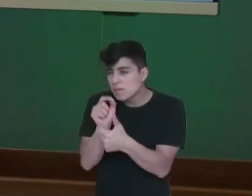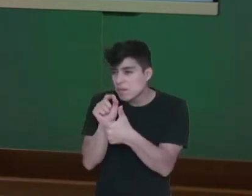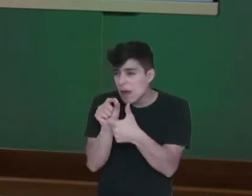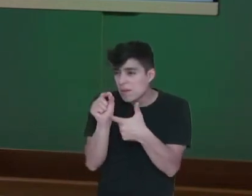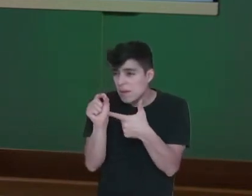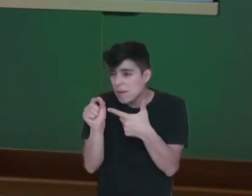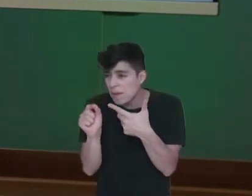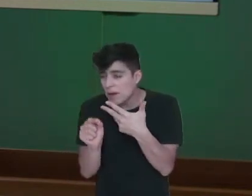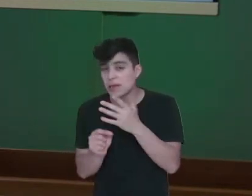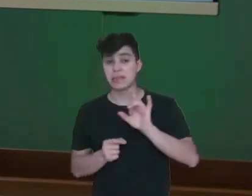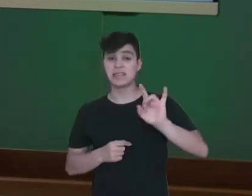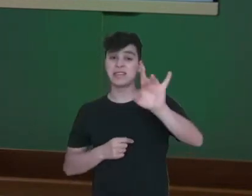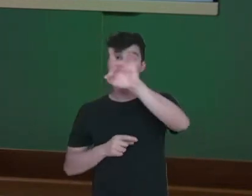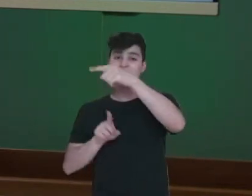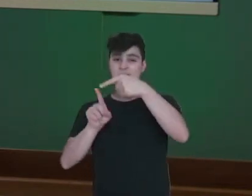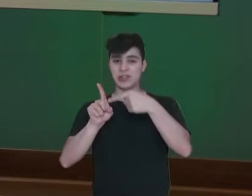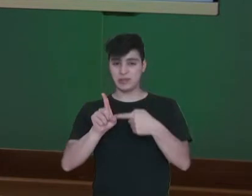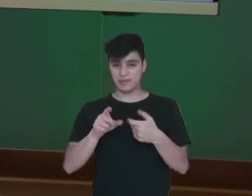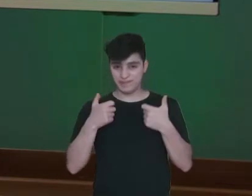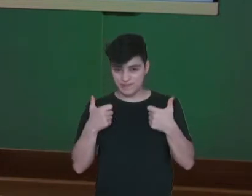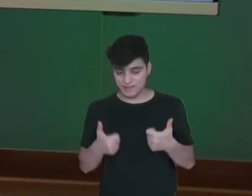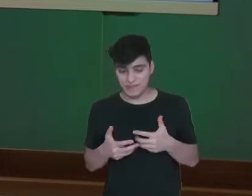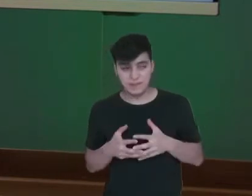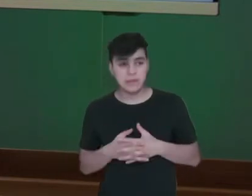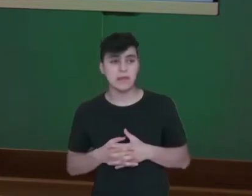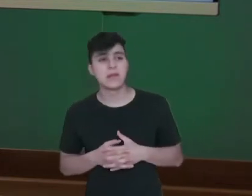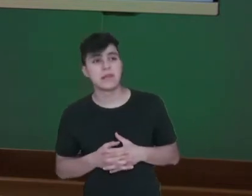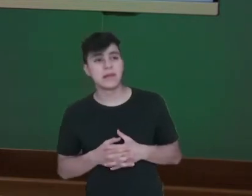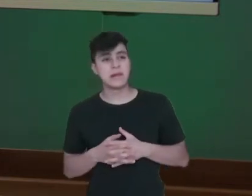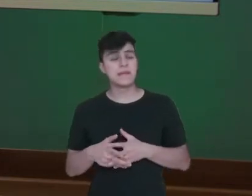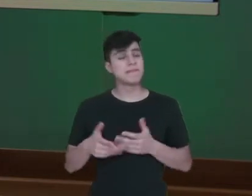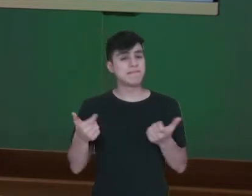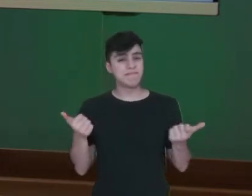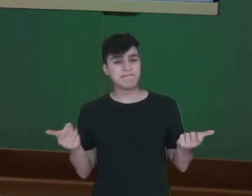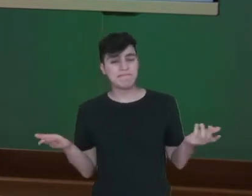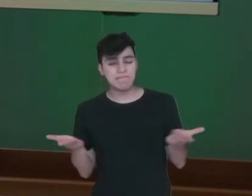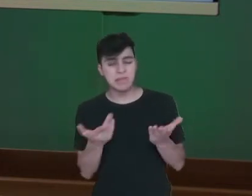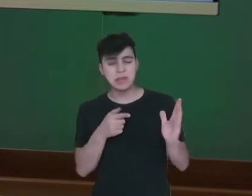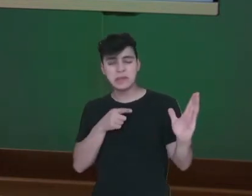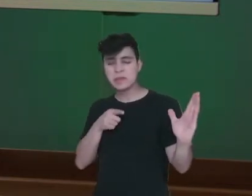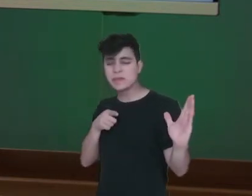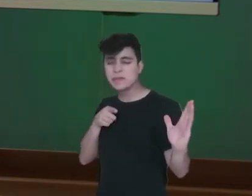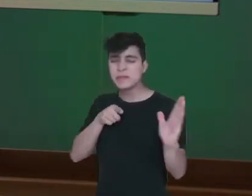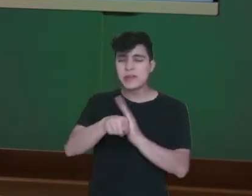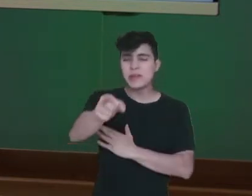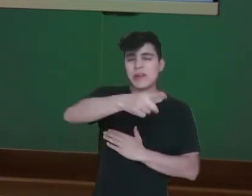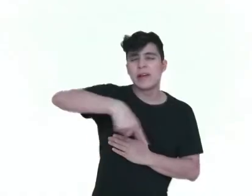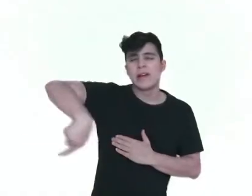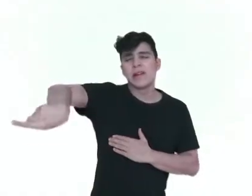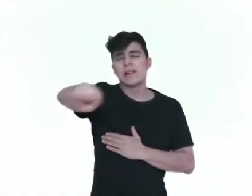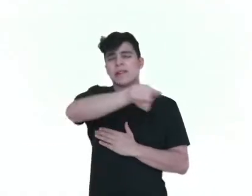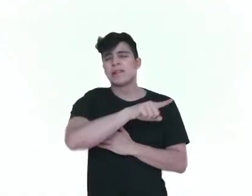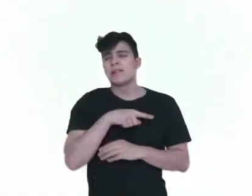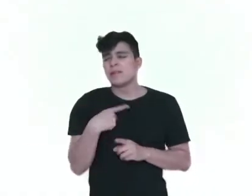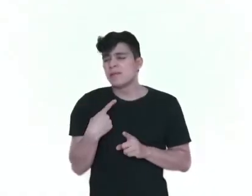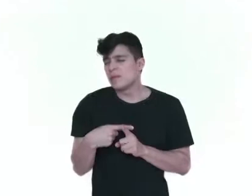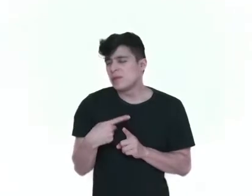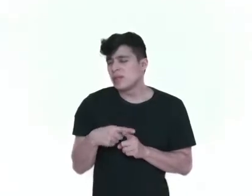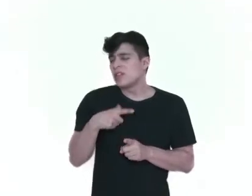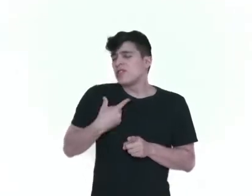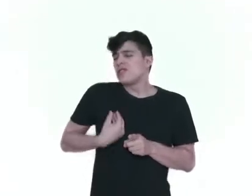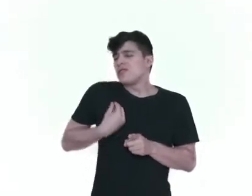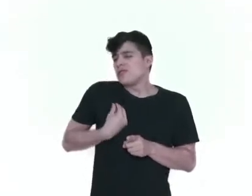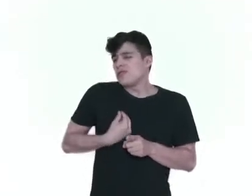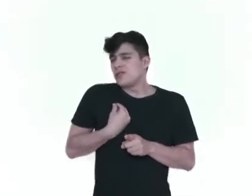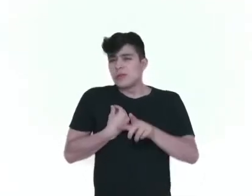fatores de cada tipo climático. E pensando nisso, então, eu pergunto para vocês, por que existem